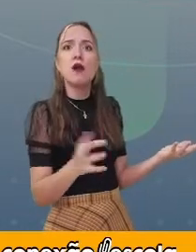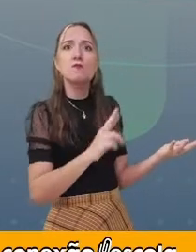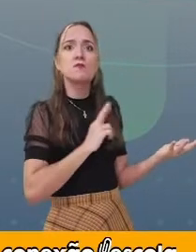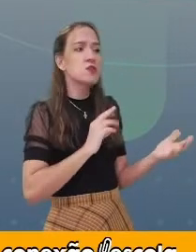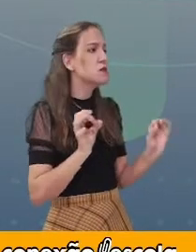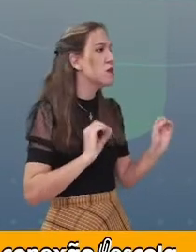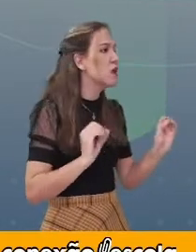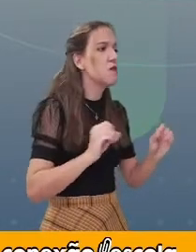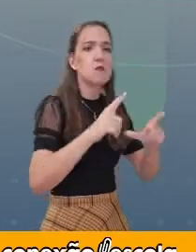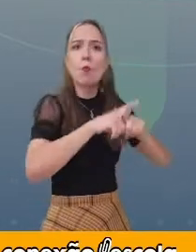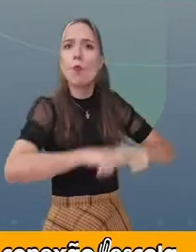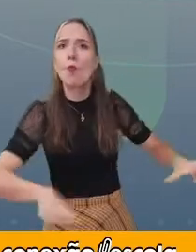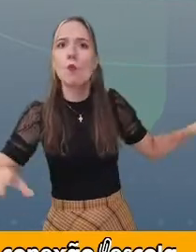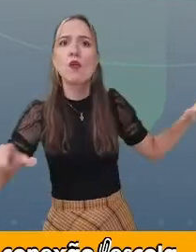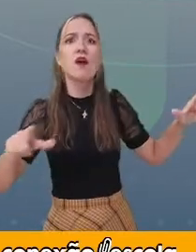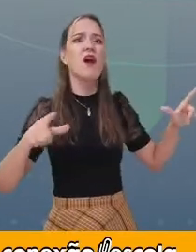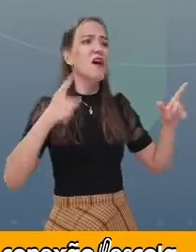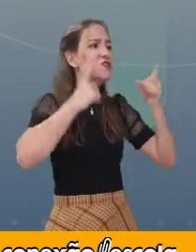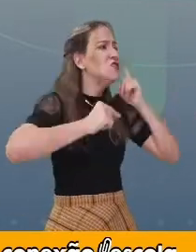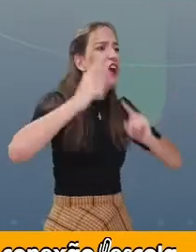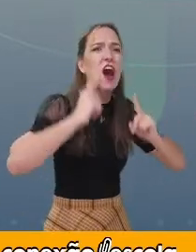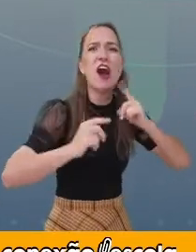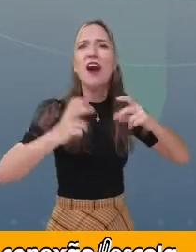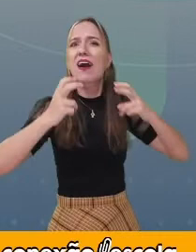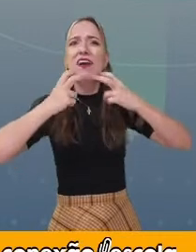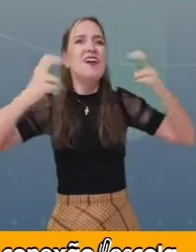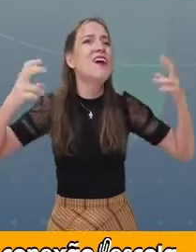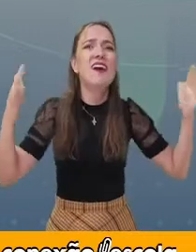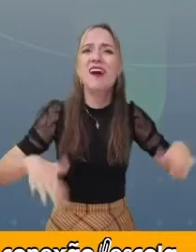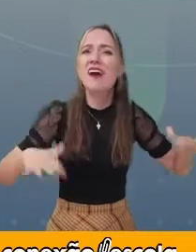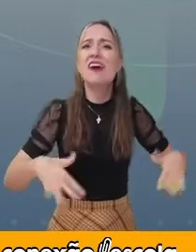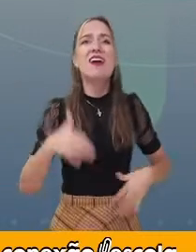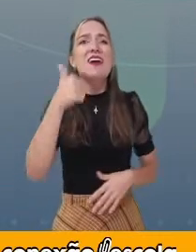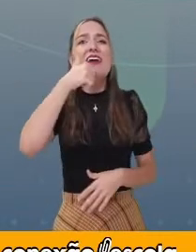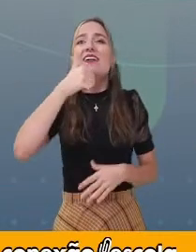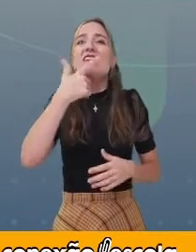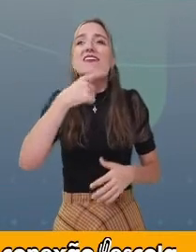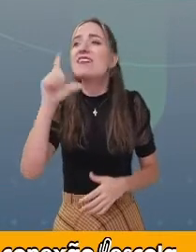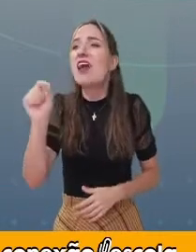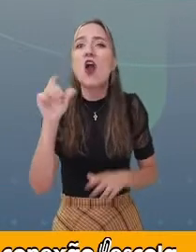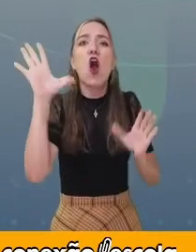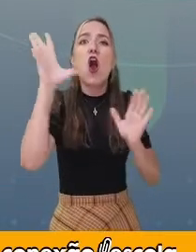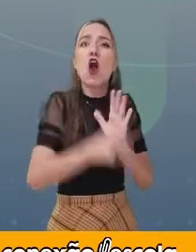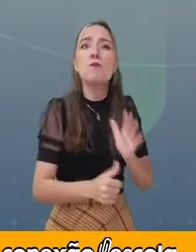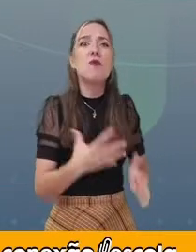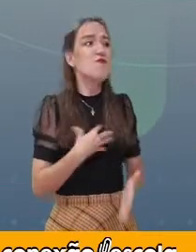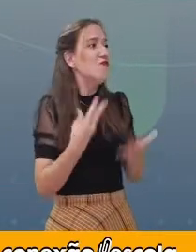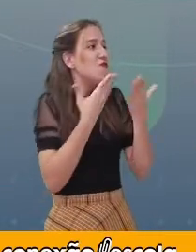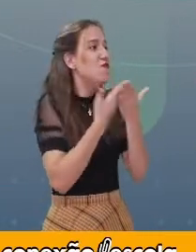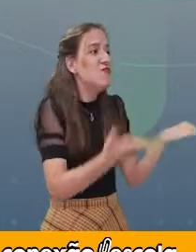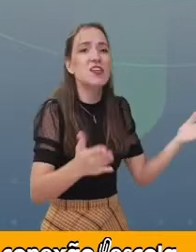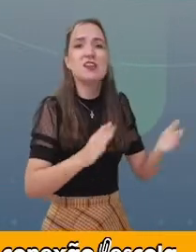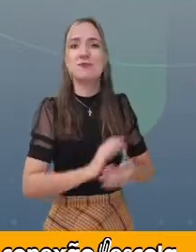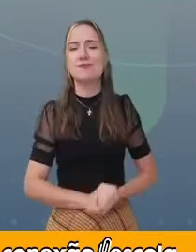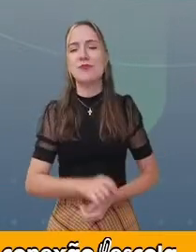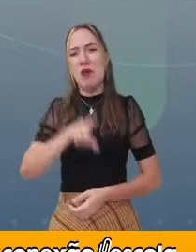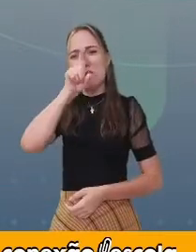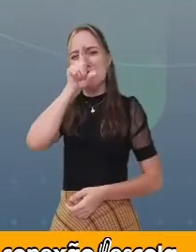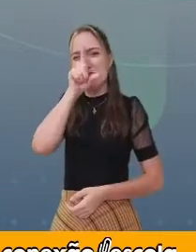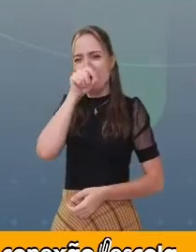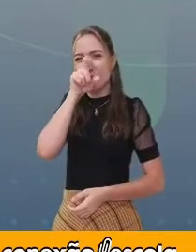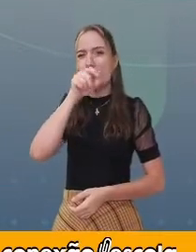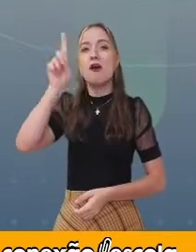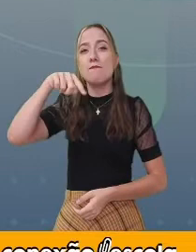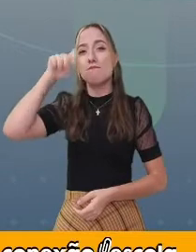Desesperada, com lágrimas nos olhos, ela gritou: quem pegou os meus filhinhos? Um pássaro preto,